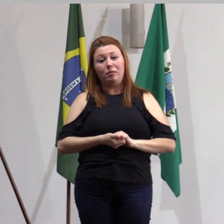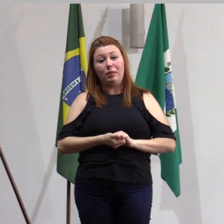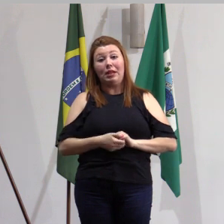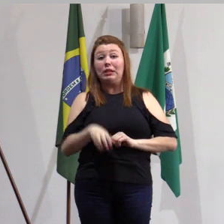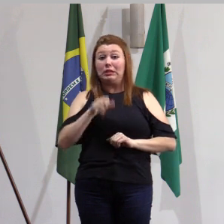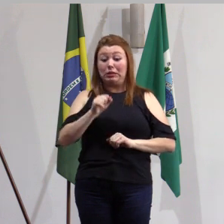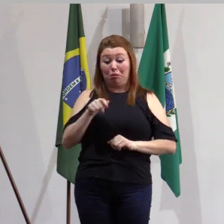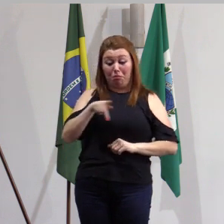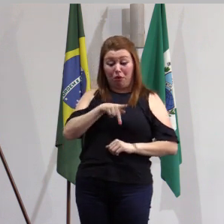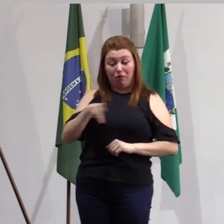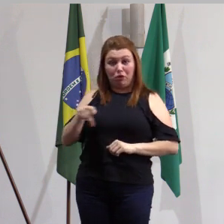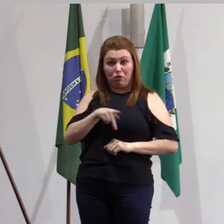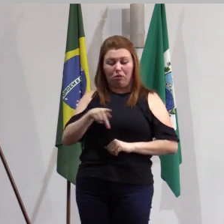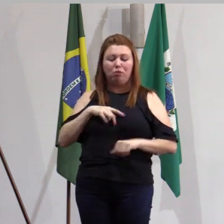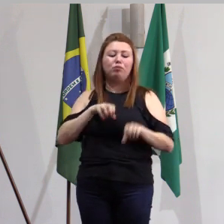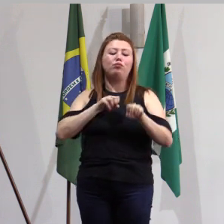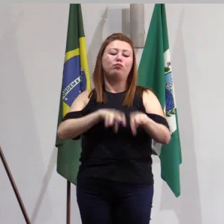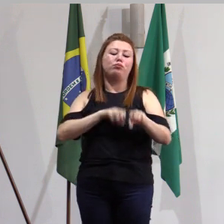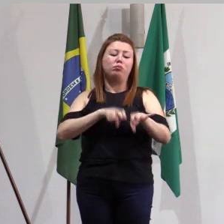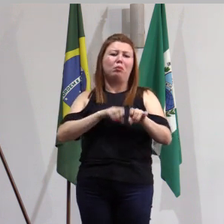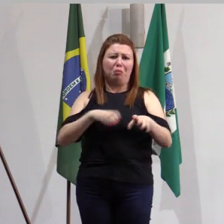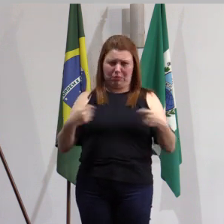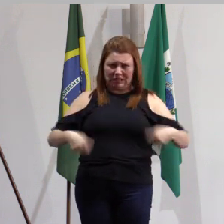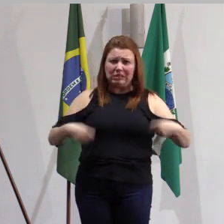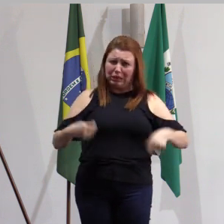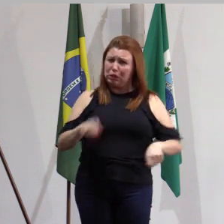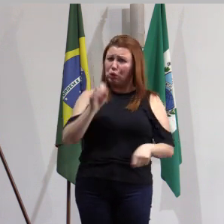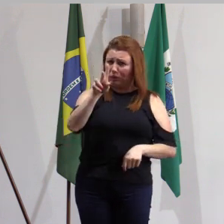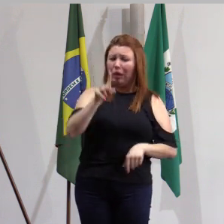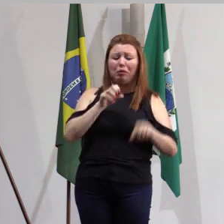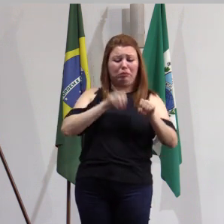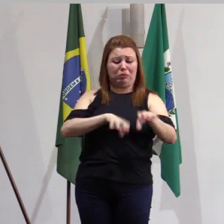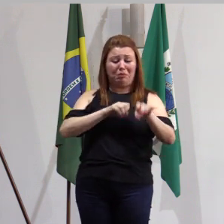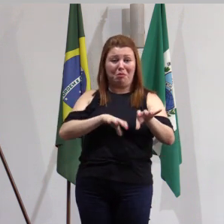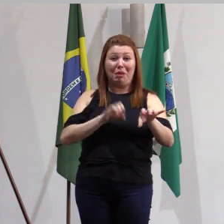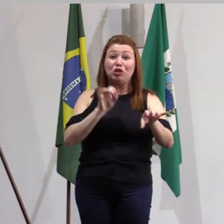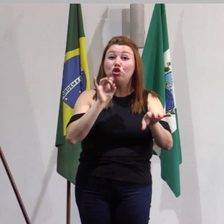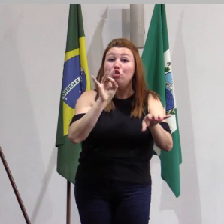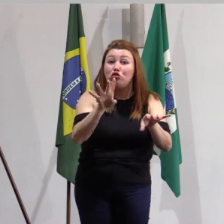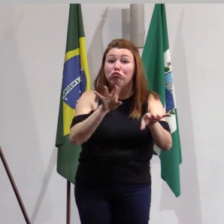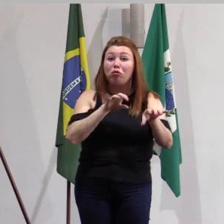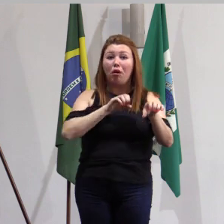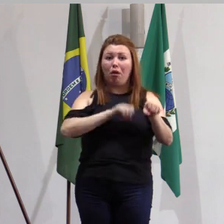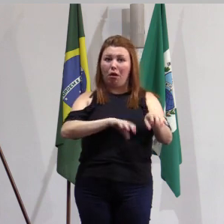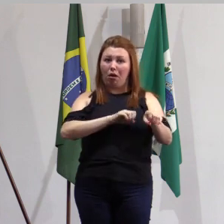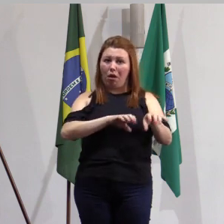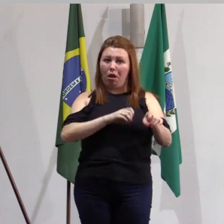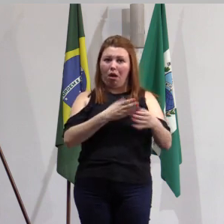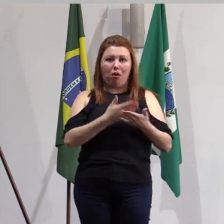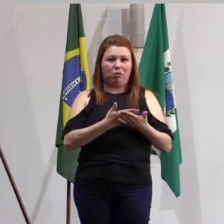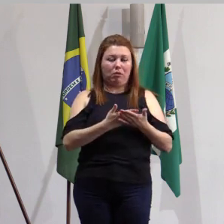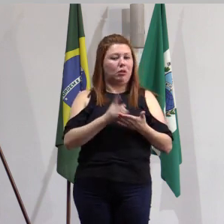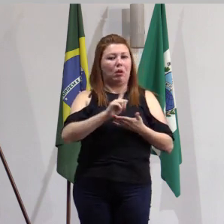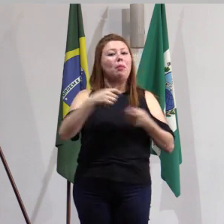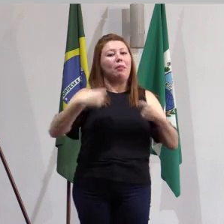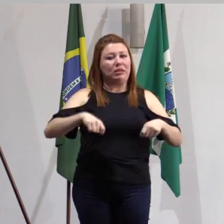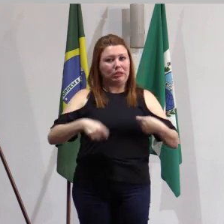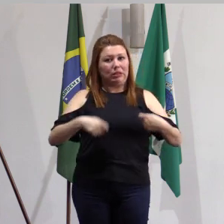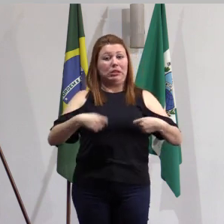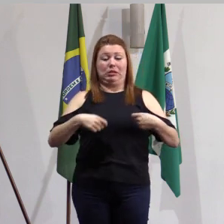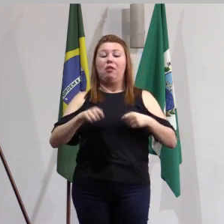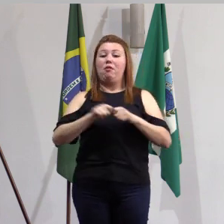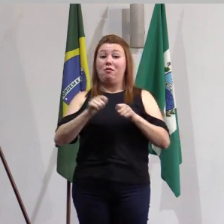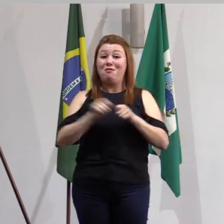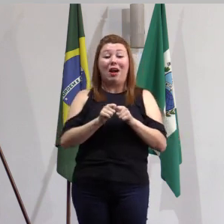Professor dá aulas, deve dar aulas, mas ele faz muito mais do que isso, ou deve fazer muito mais do que isso.